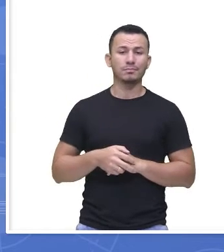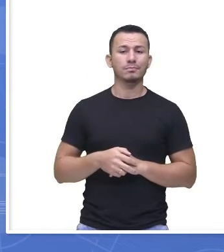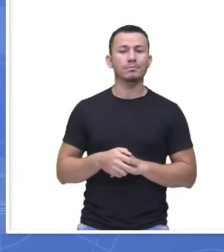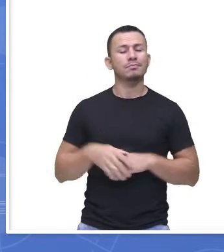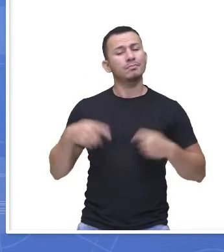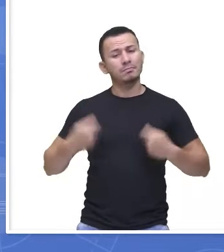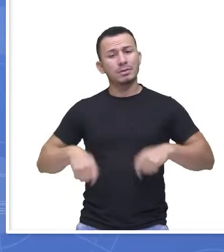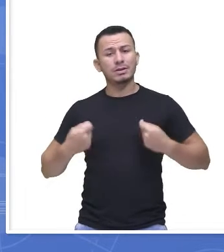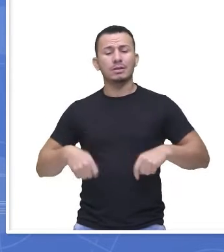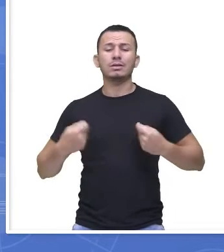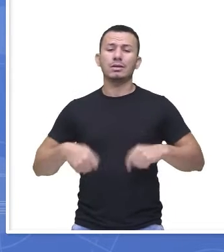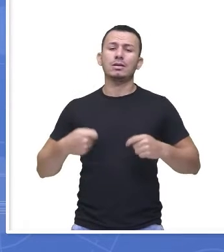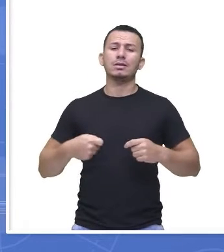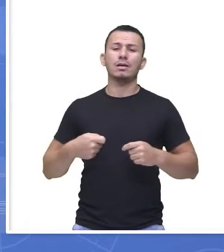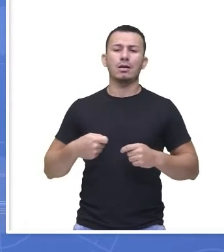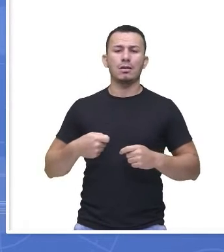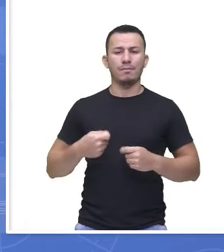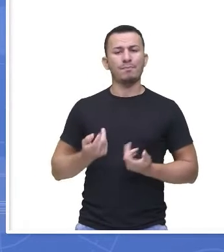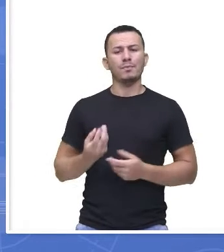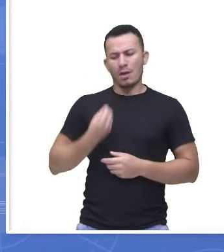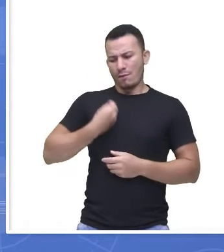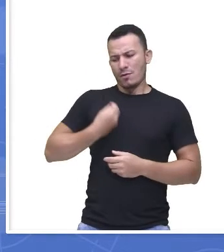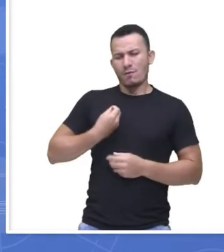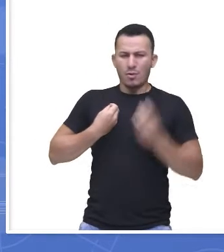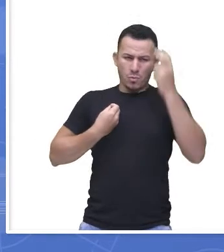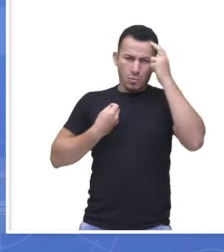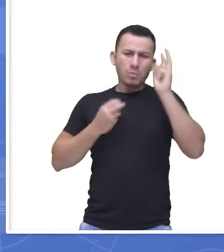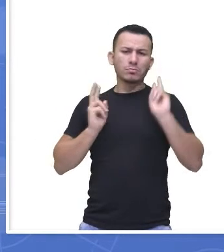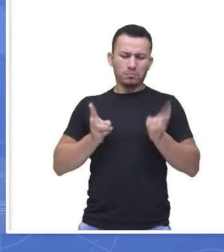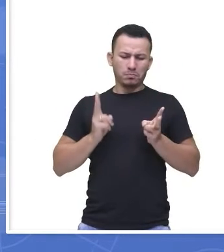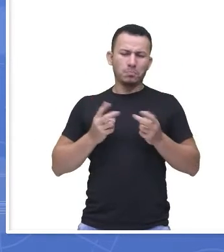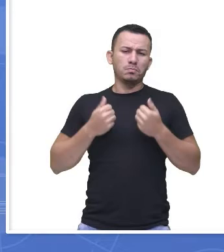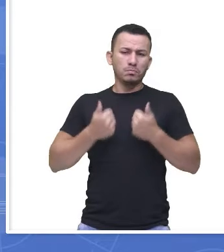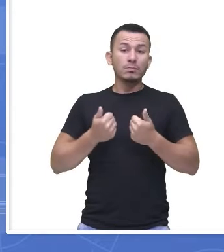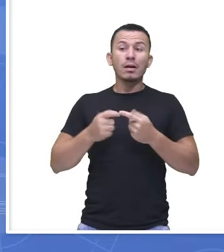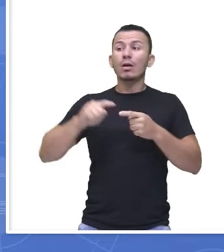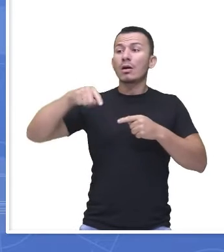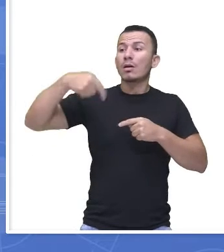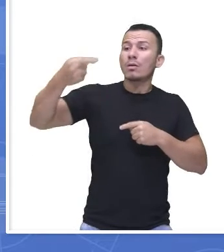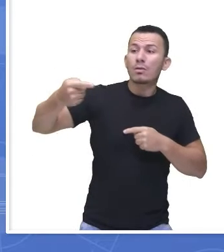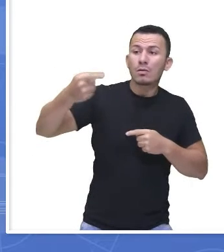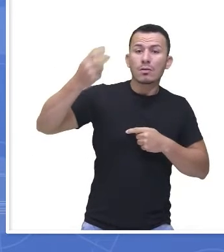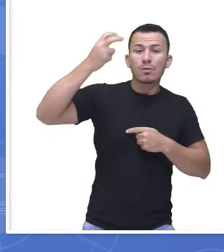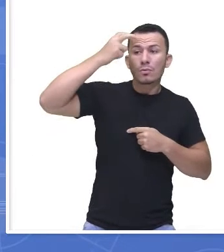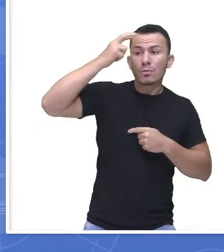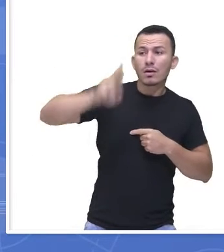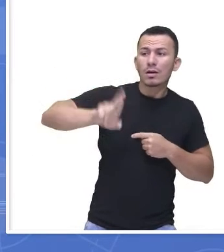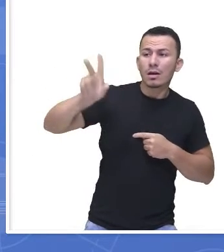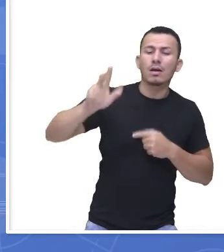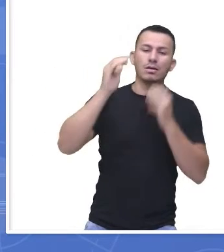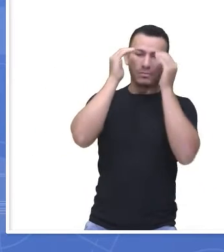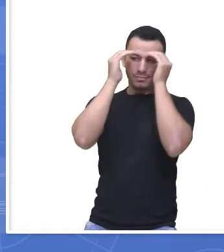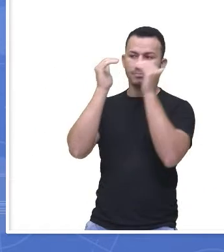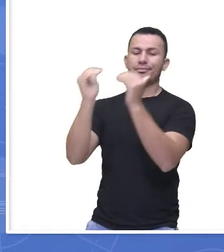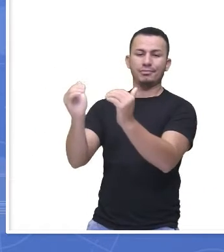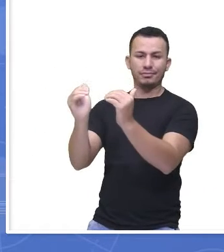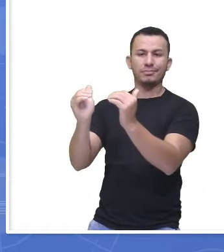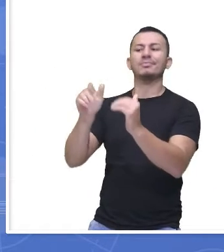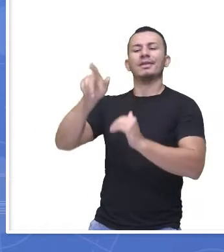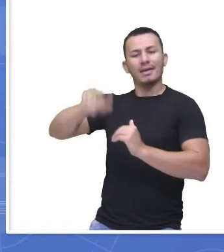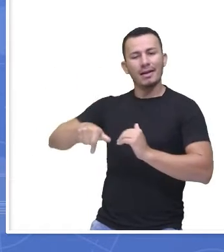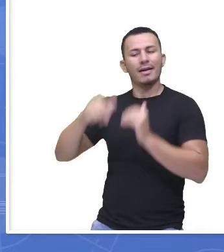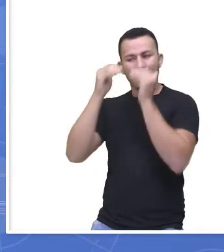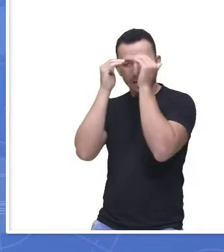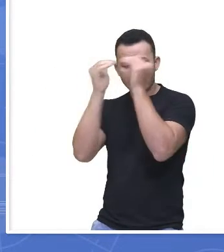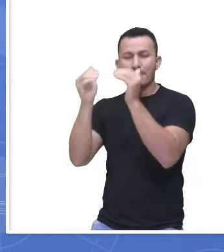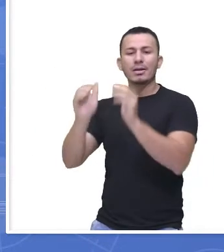viva a nossa cultura, mas que a gente respeite a cultura dos outros. E é essa diversidade cultural,